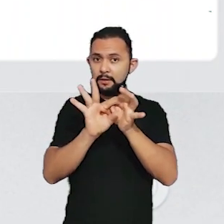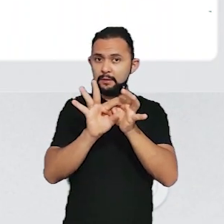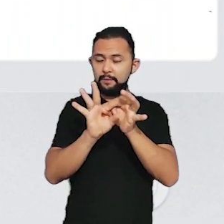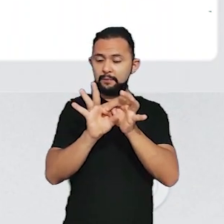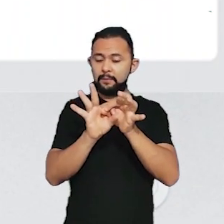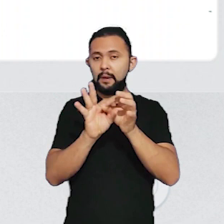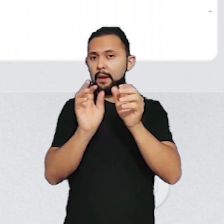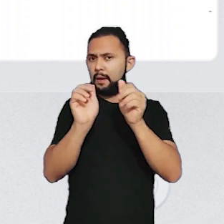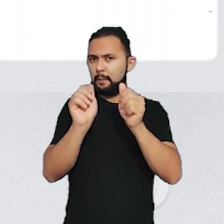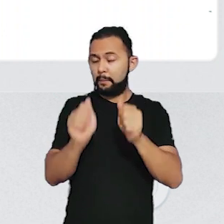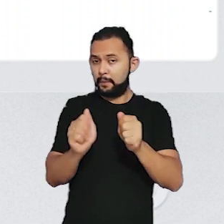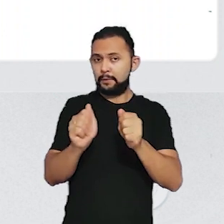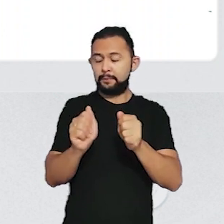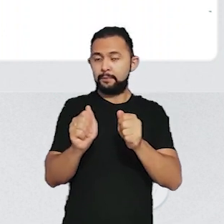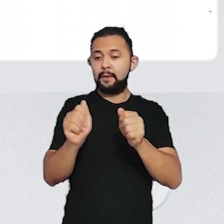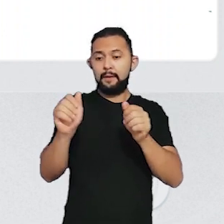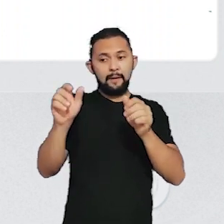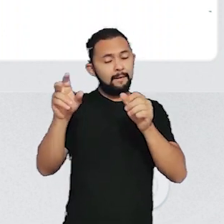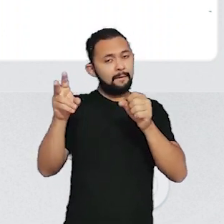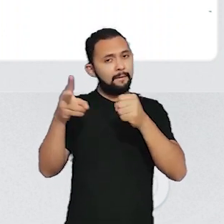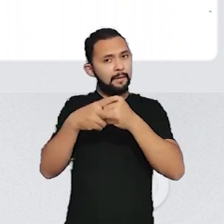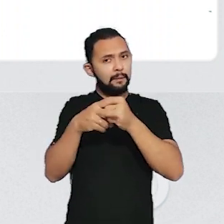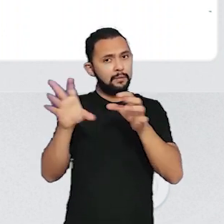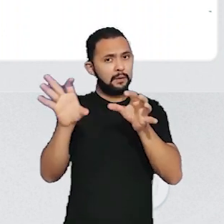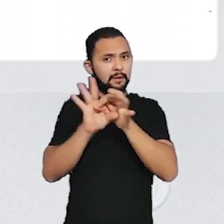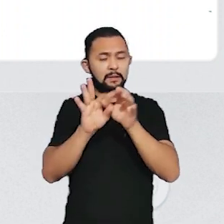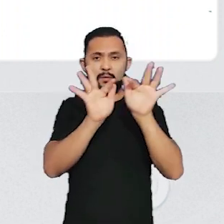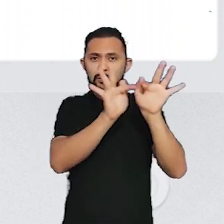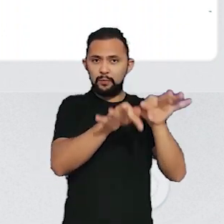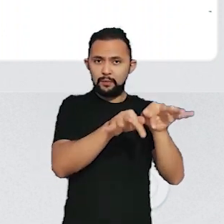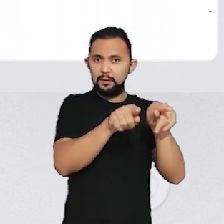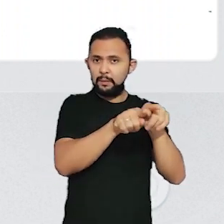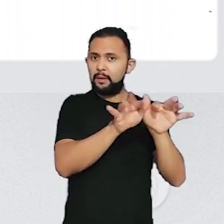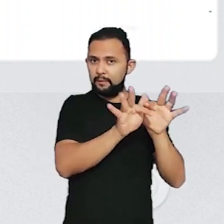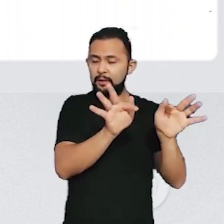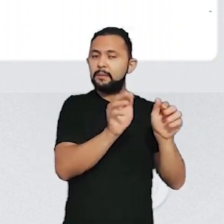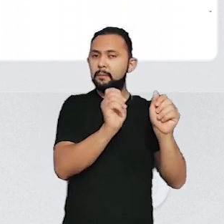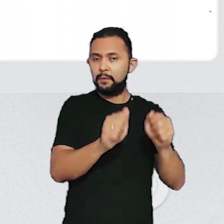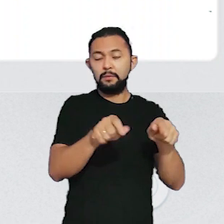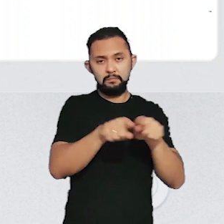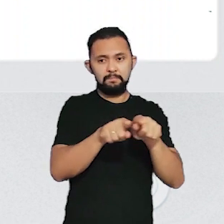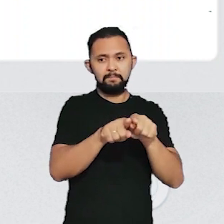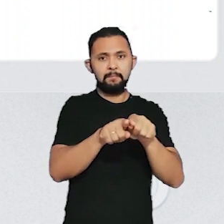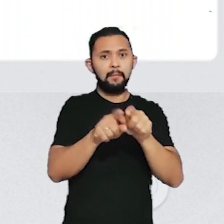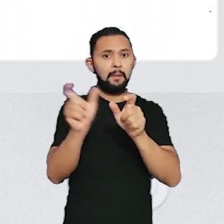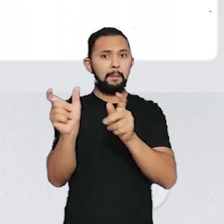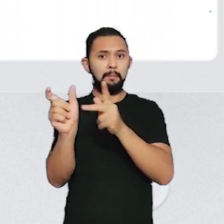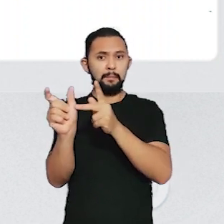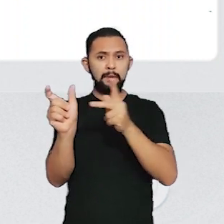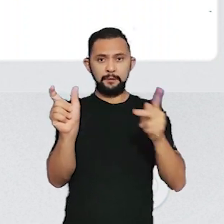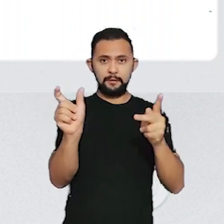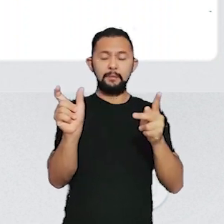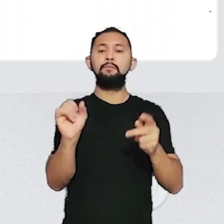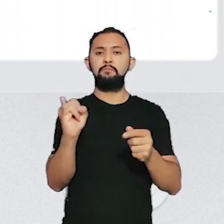chance de ser subjetiva. Verbo de ligação no final da oração principal, ela tem chance de ser predicativa.